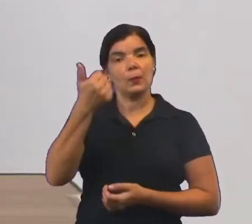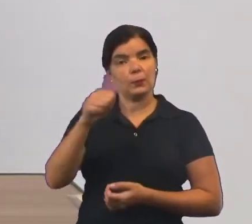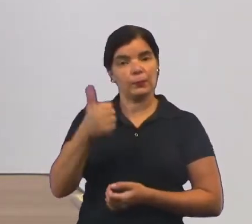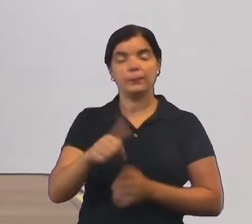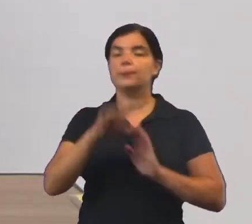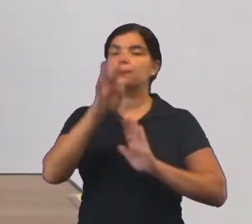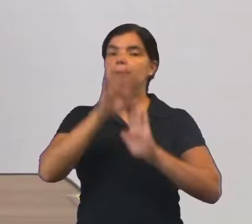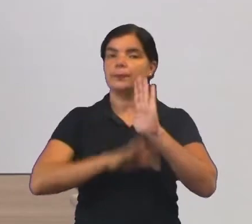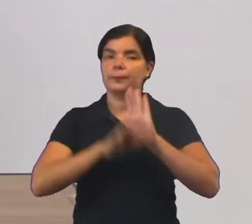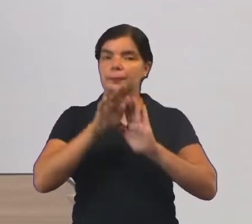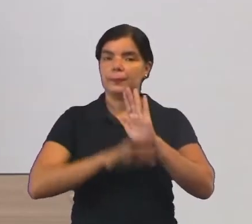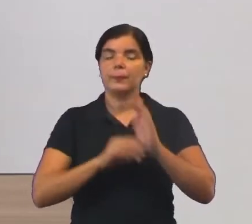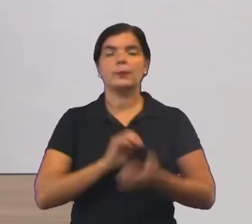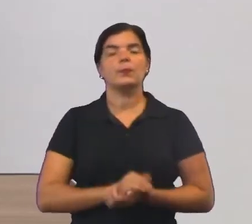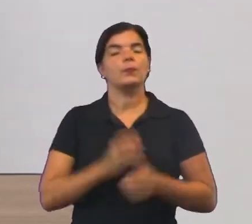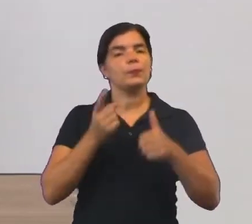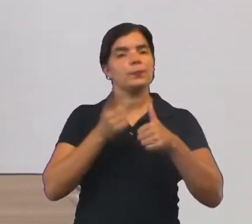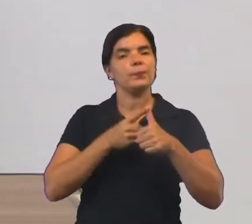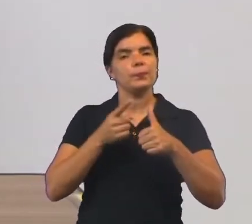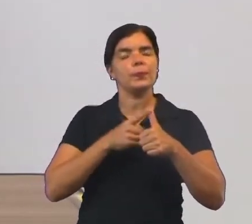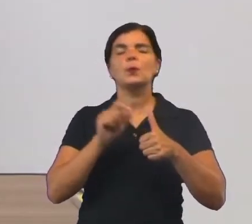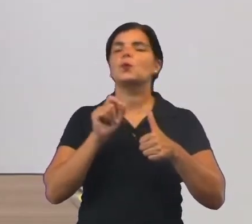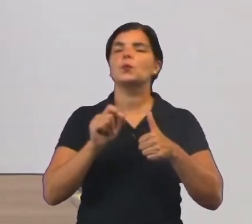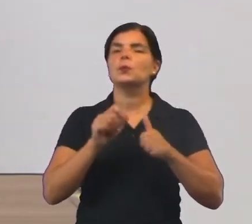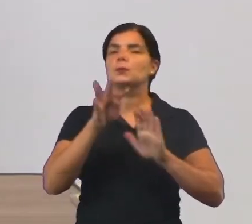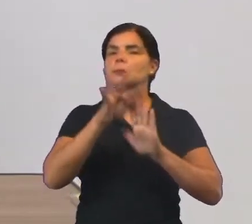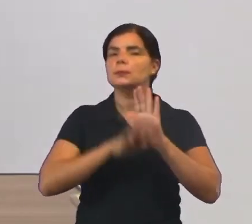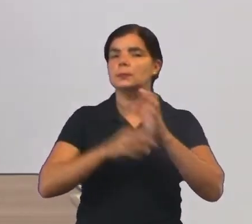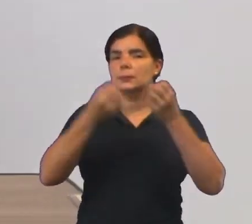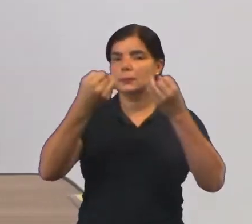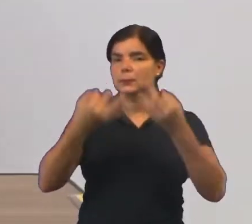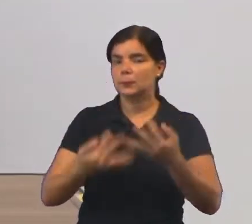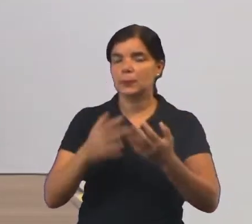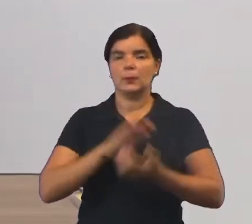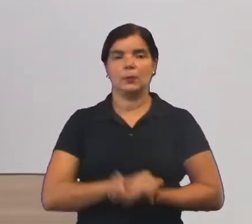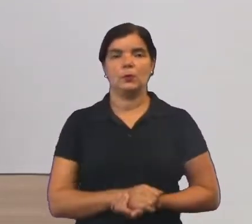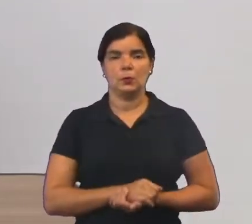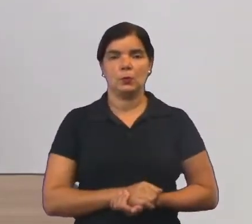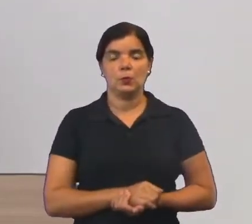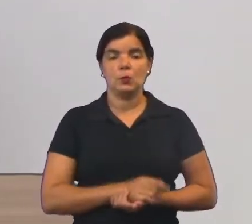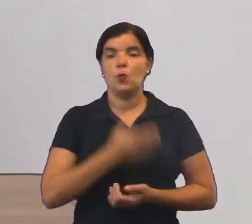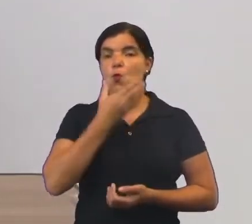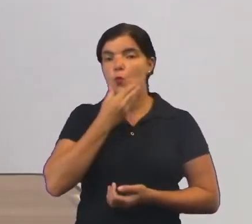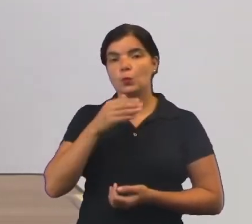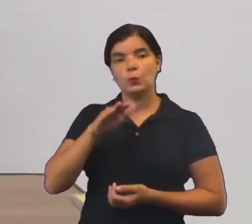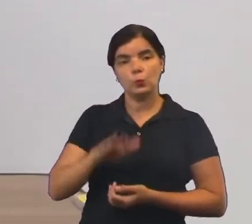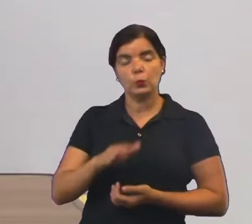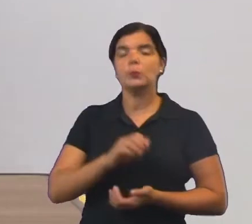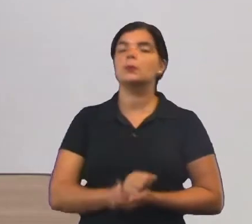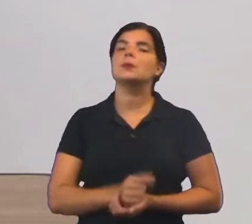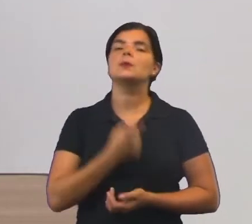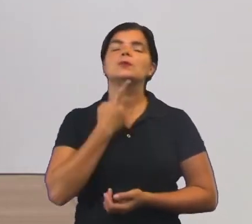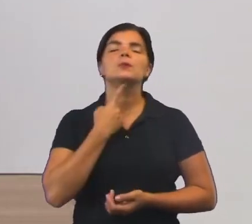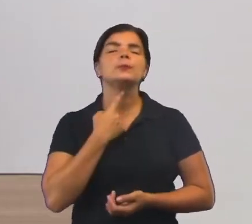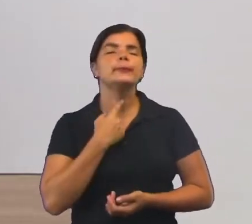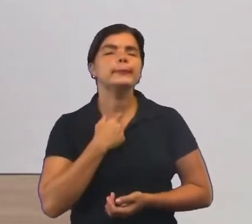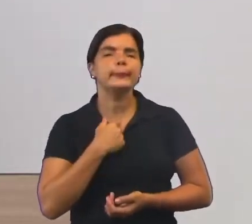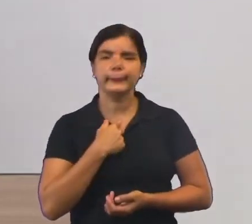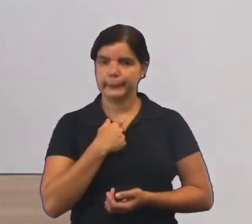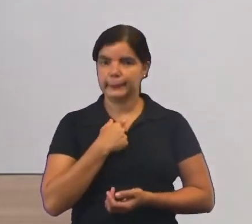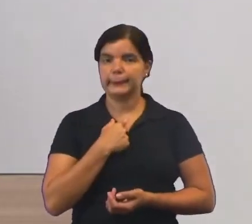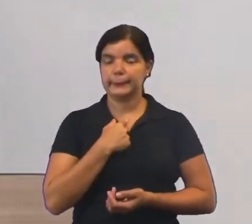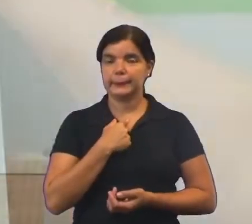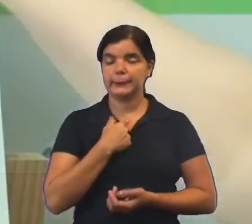analisar o texto. Primeiramente, o que que o texto está falando? Está falando de um menino que tinha